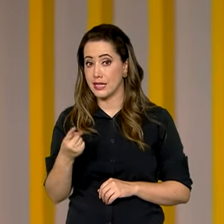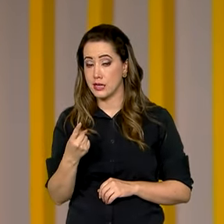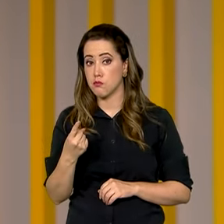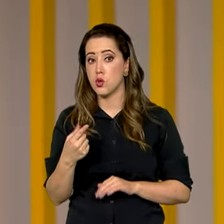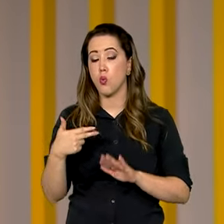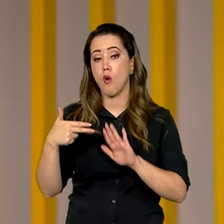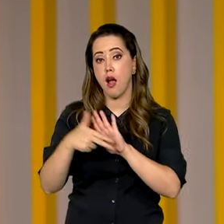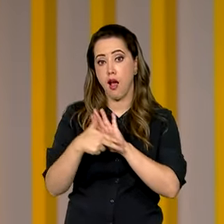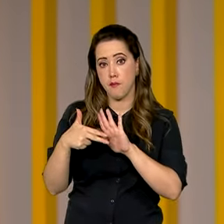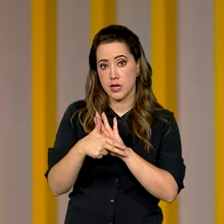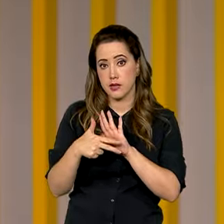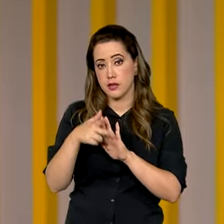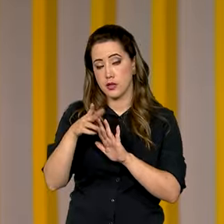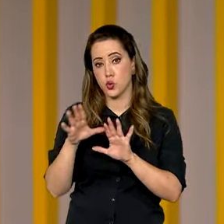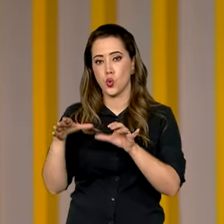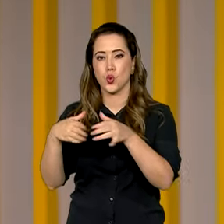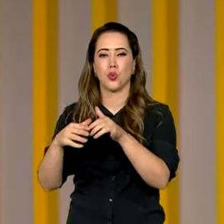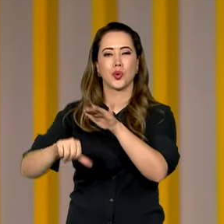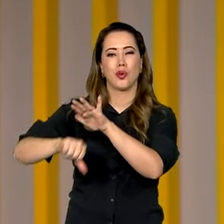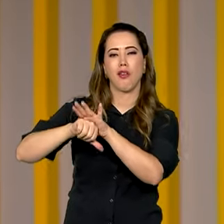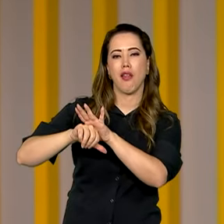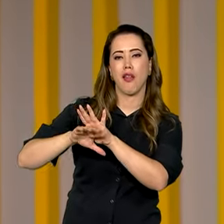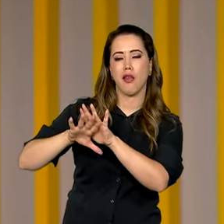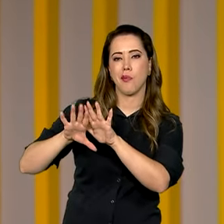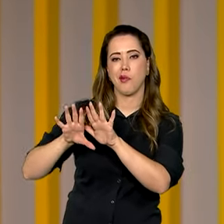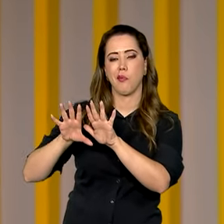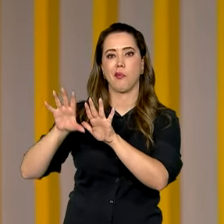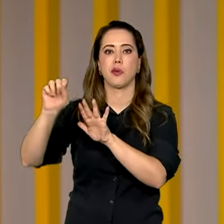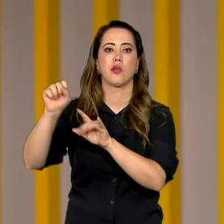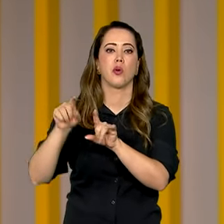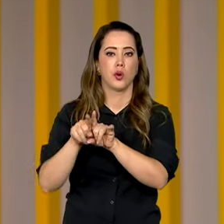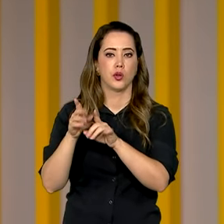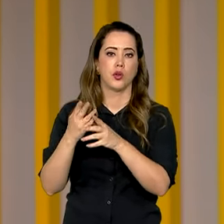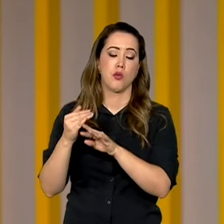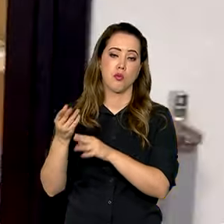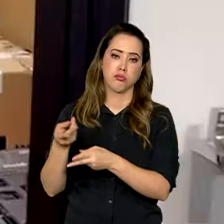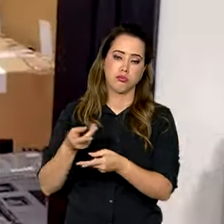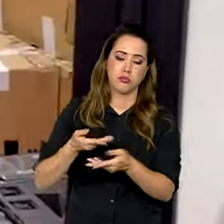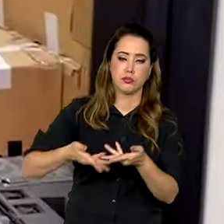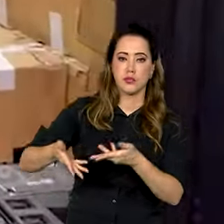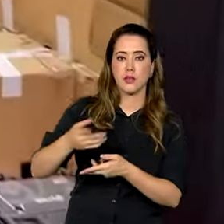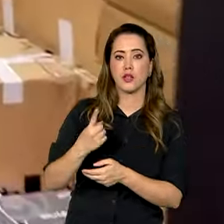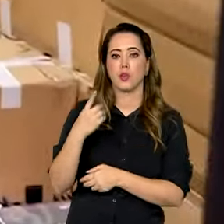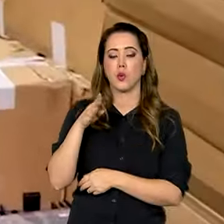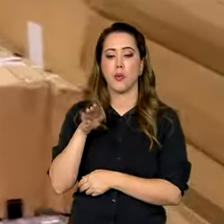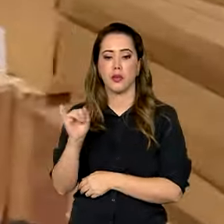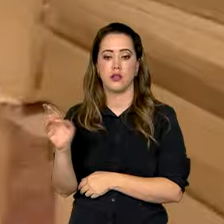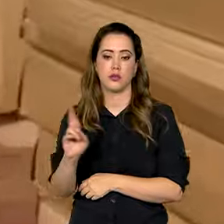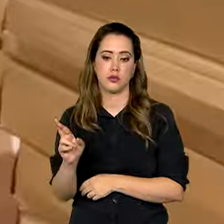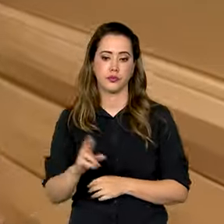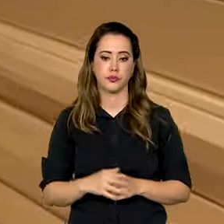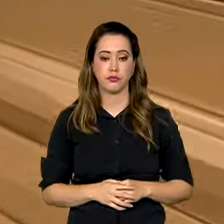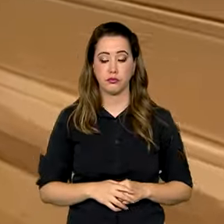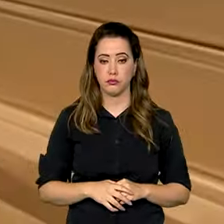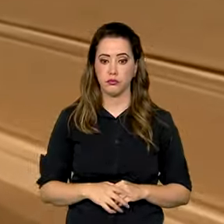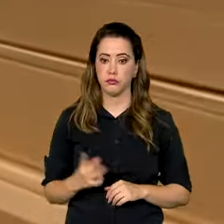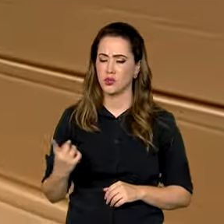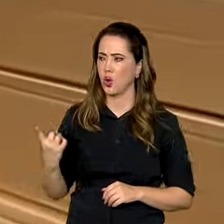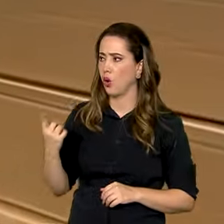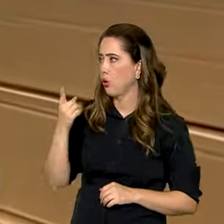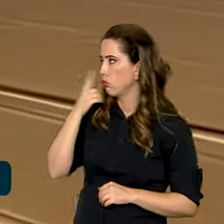facções movimentando mais de R bilhão deais um esquema